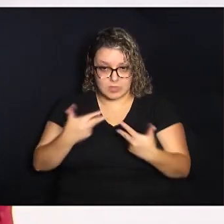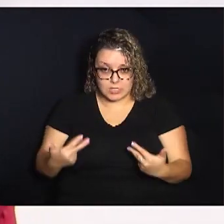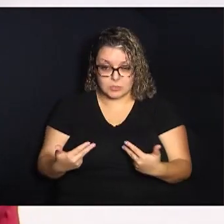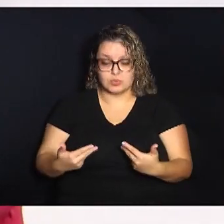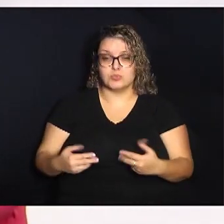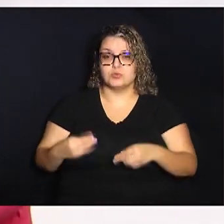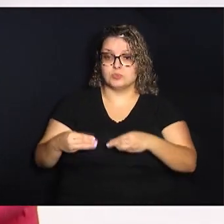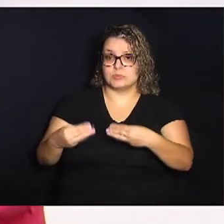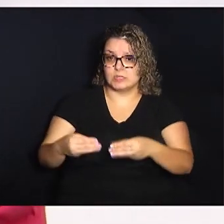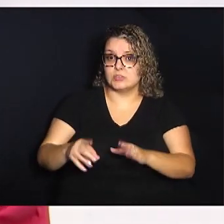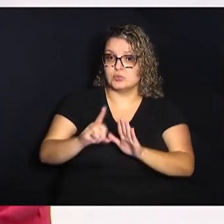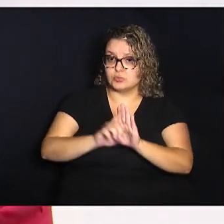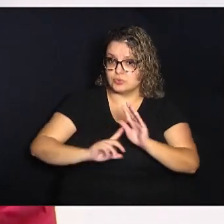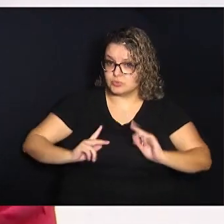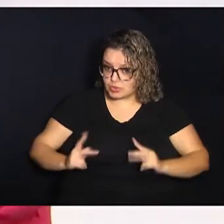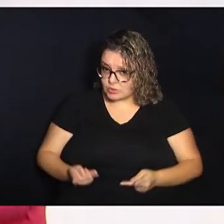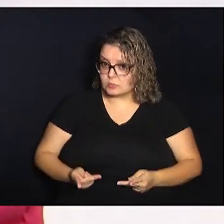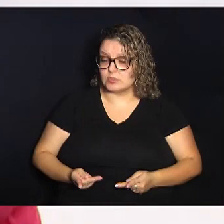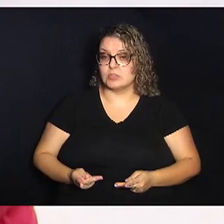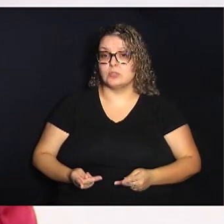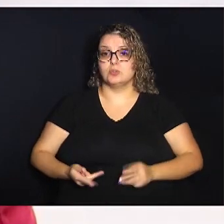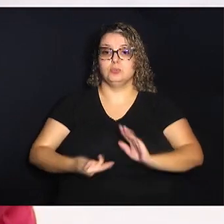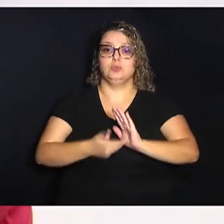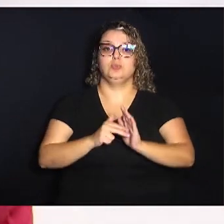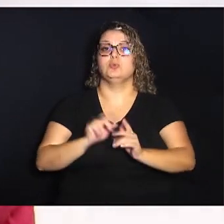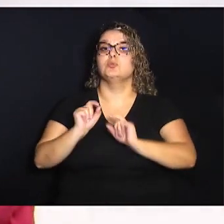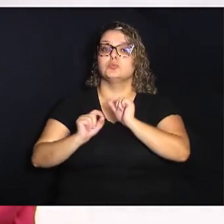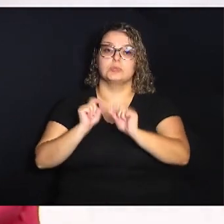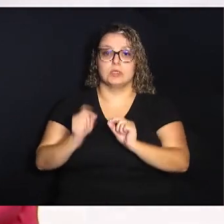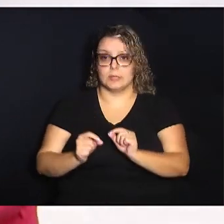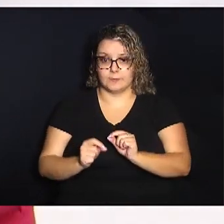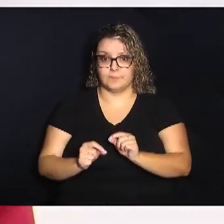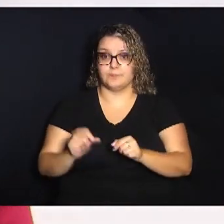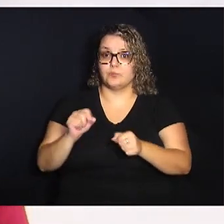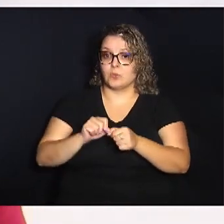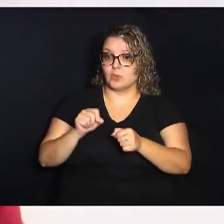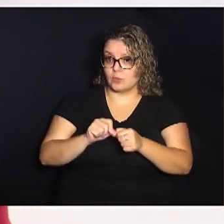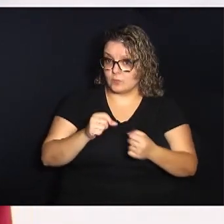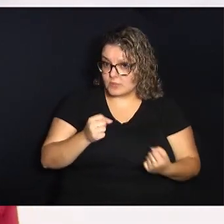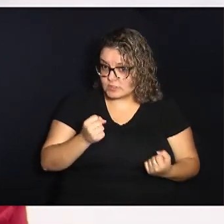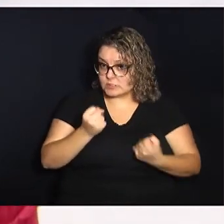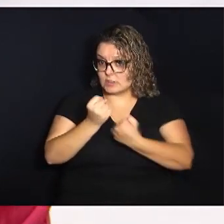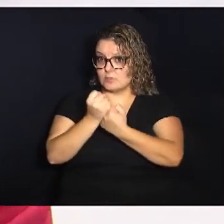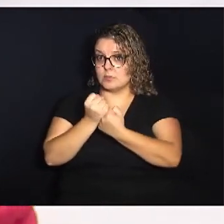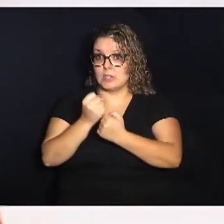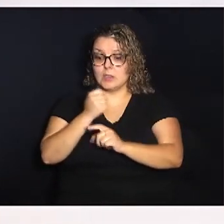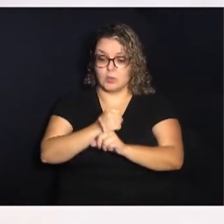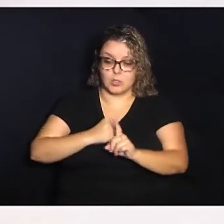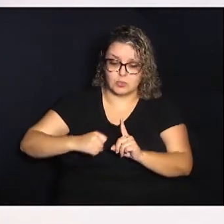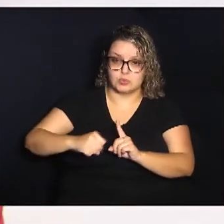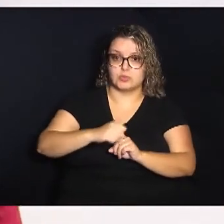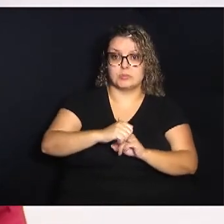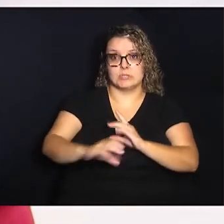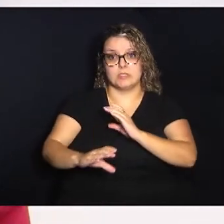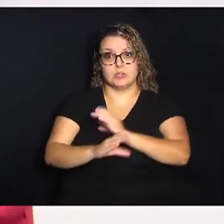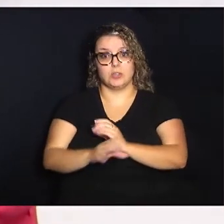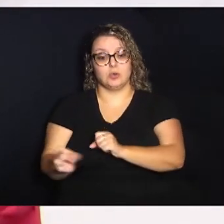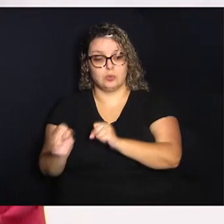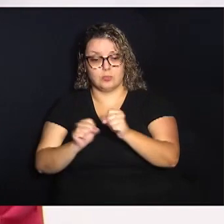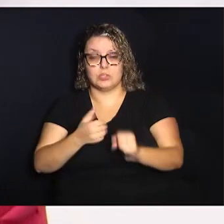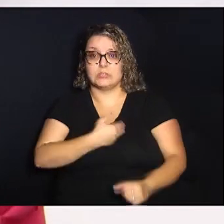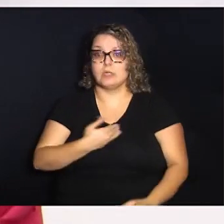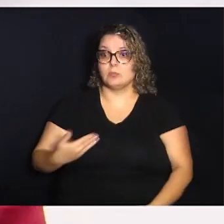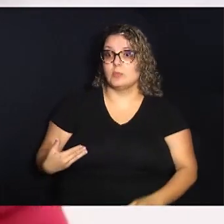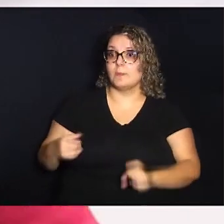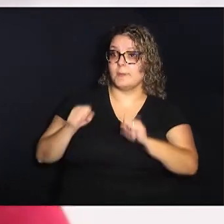Direitos Humanos, inclusive, no sentido de fazer um apoio entre a sociedade civil e o poder público para que